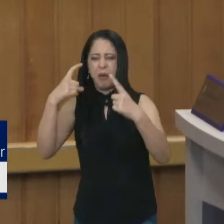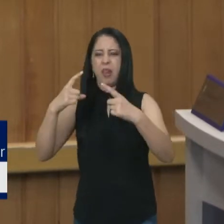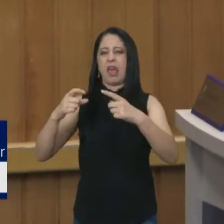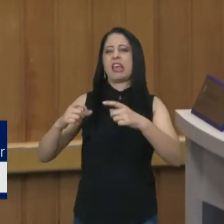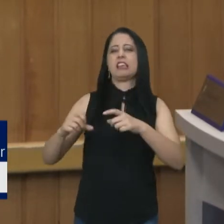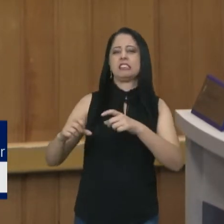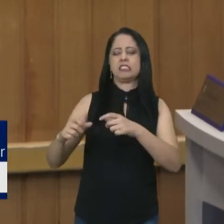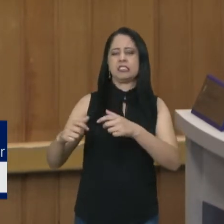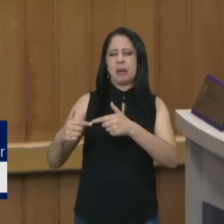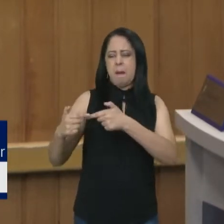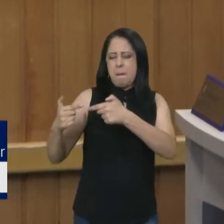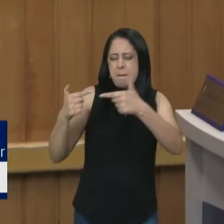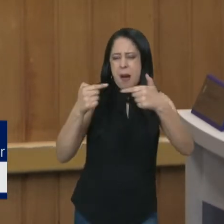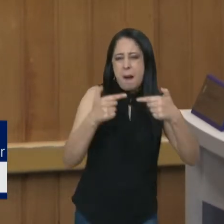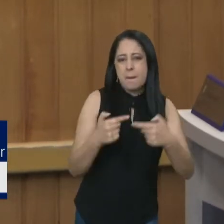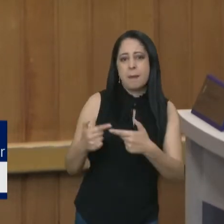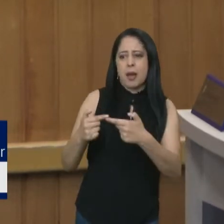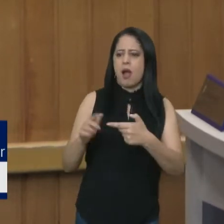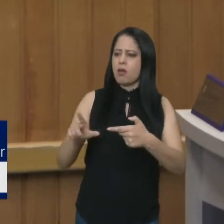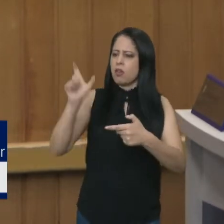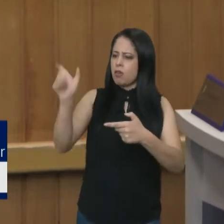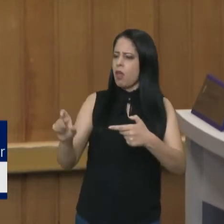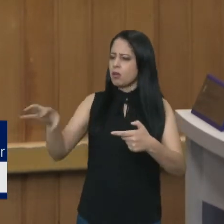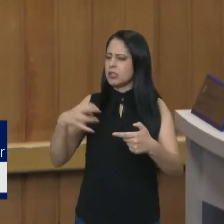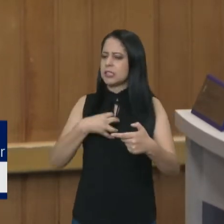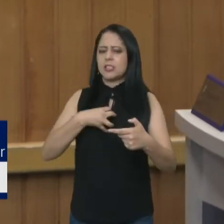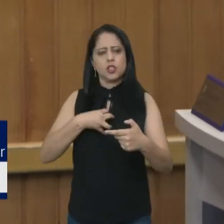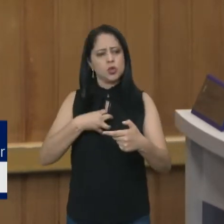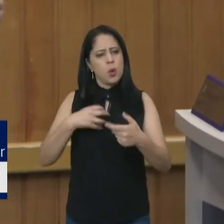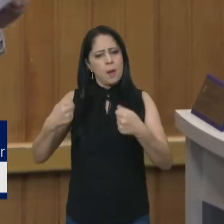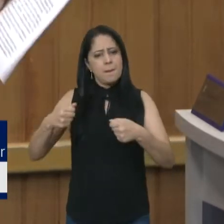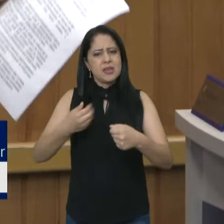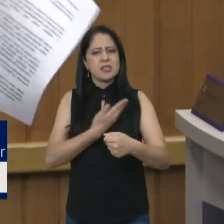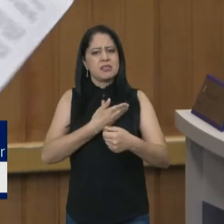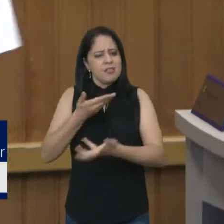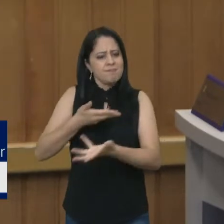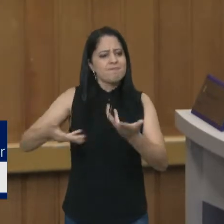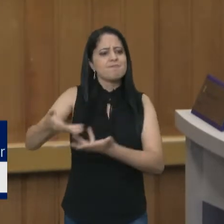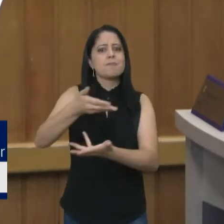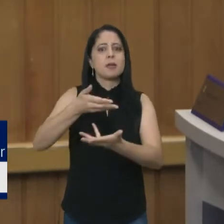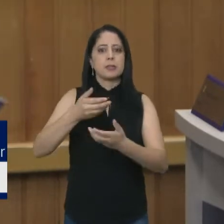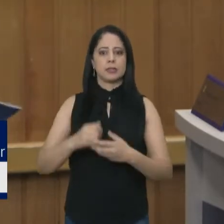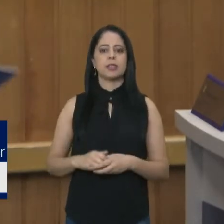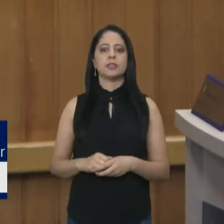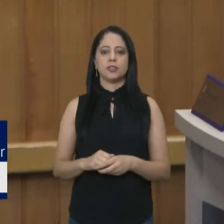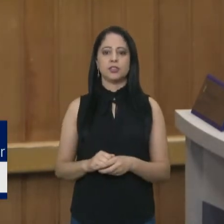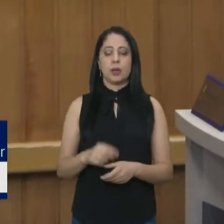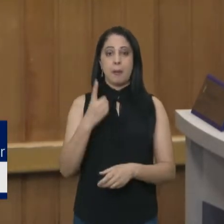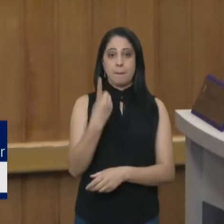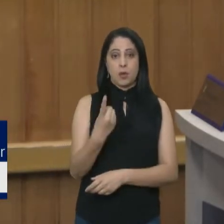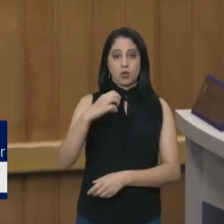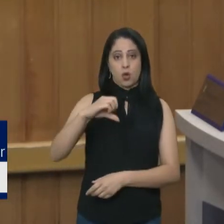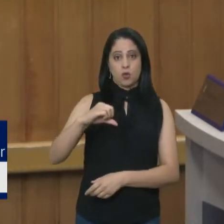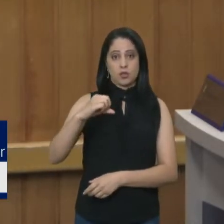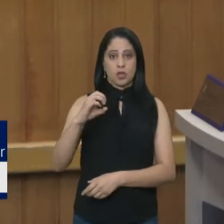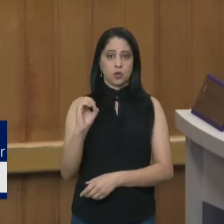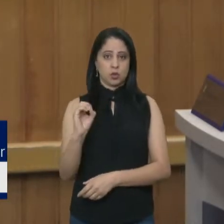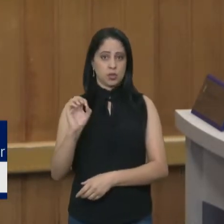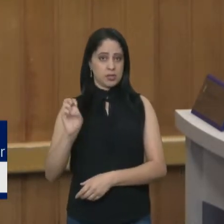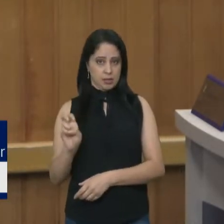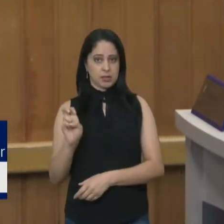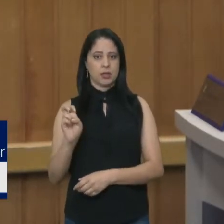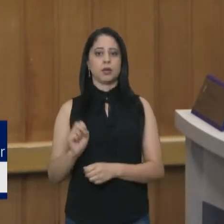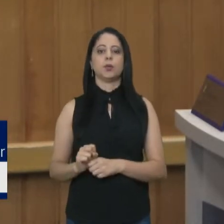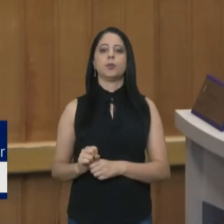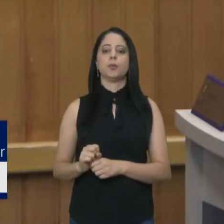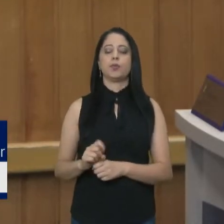precisavam fazer amigos e se ajudarem mutualmente. Isso aconteceu em 1905, onde